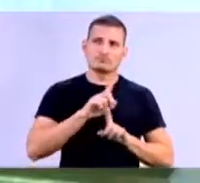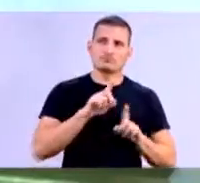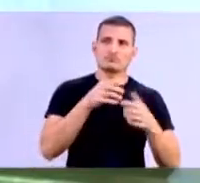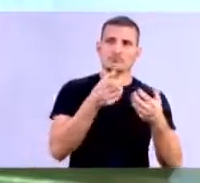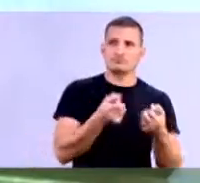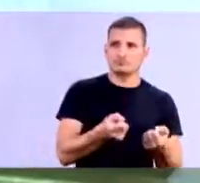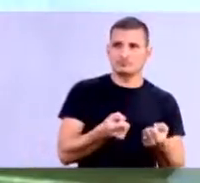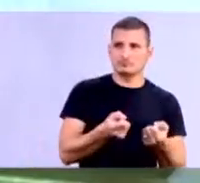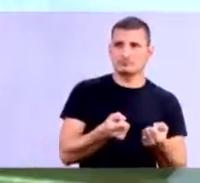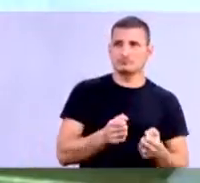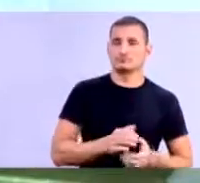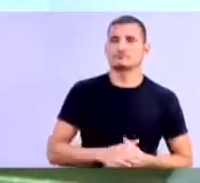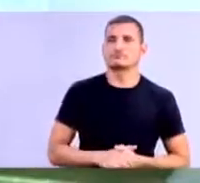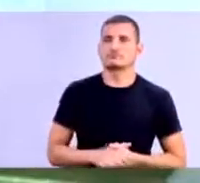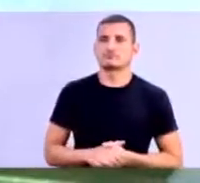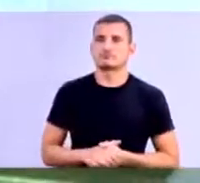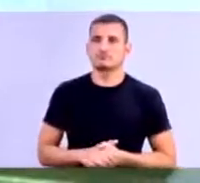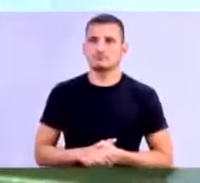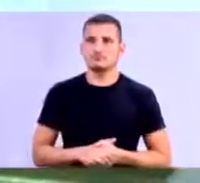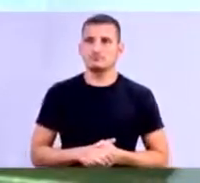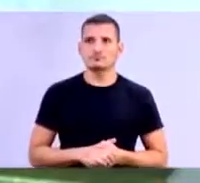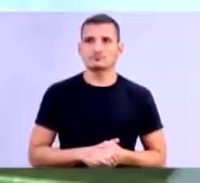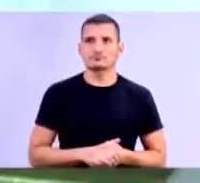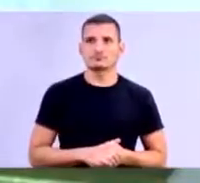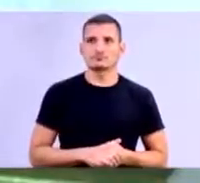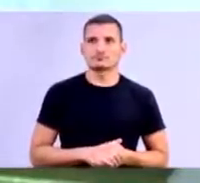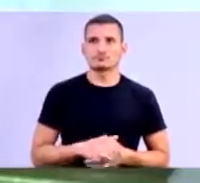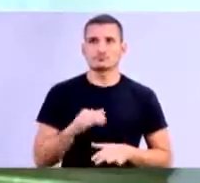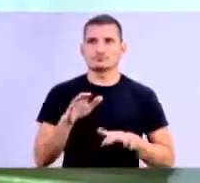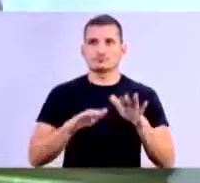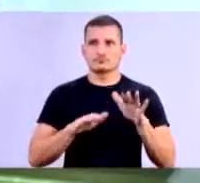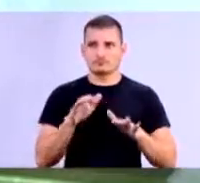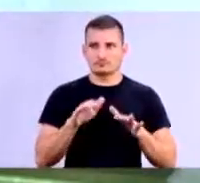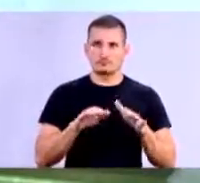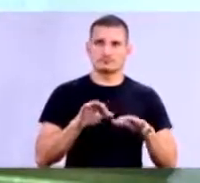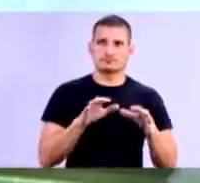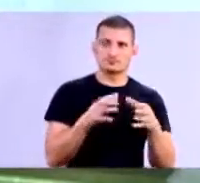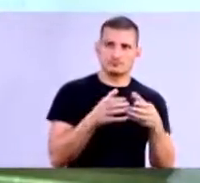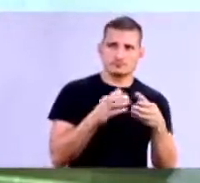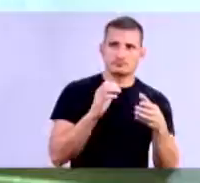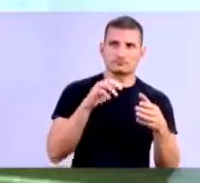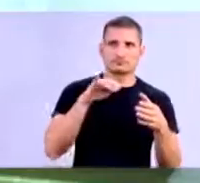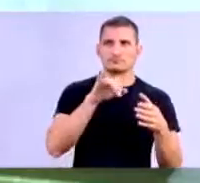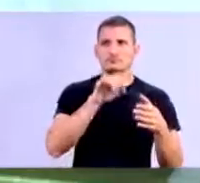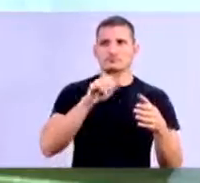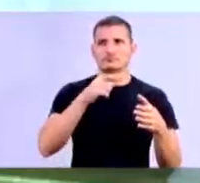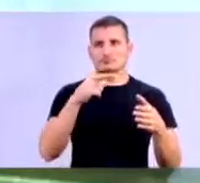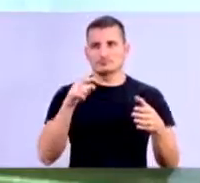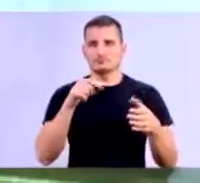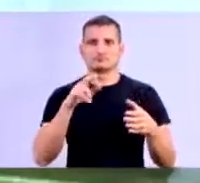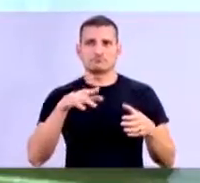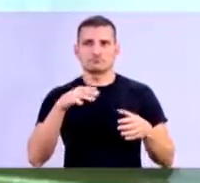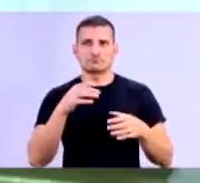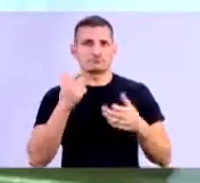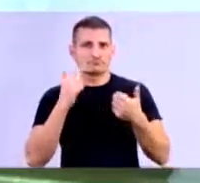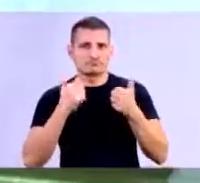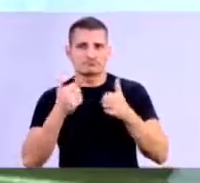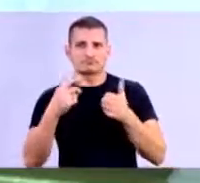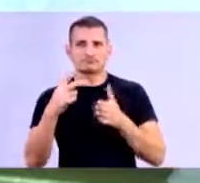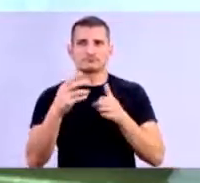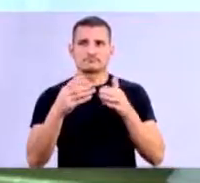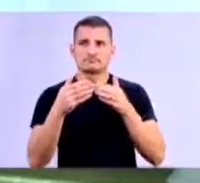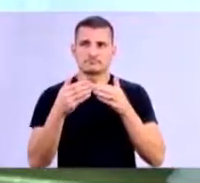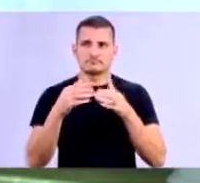ou indeferida quando não vai ser aceita. Vai depender de uma comissão, de quem vai avaliar aquele seu pedido. Tá certo?